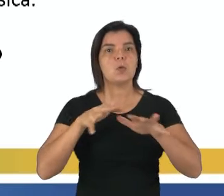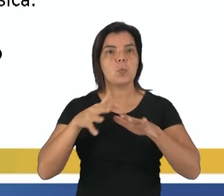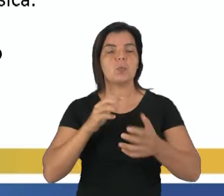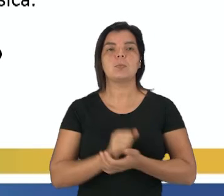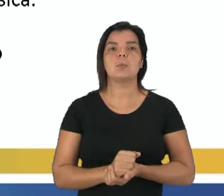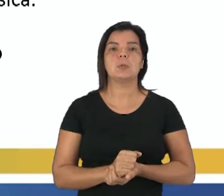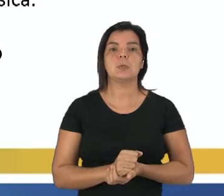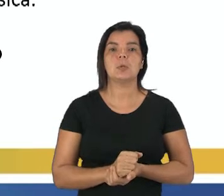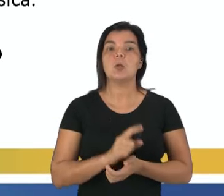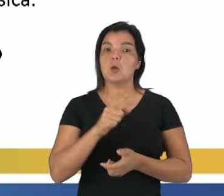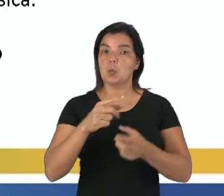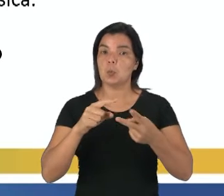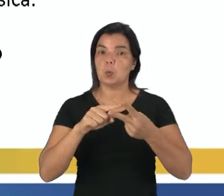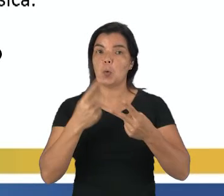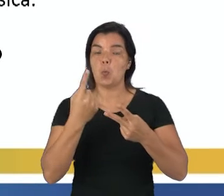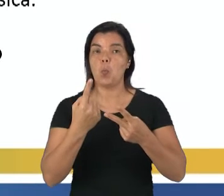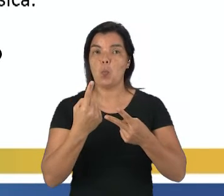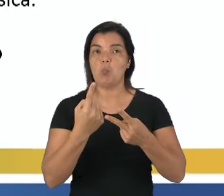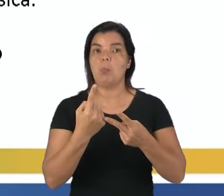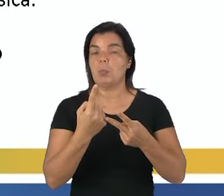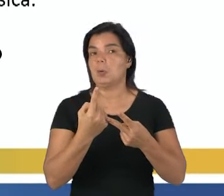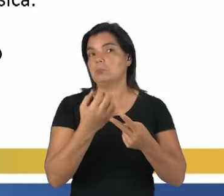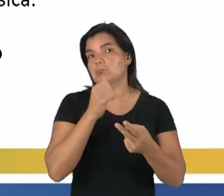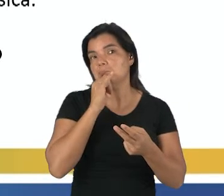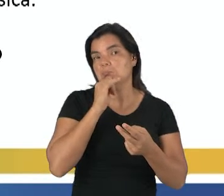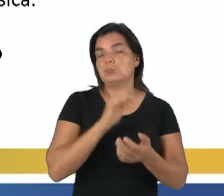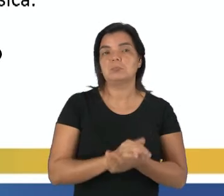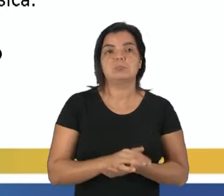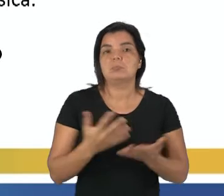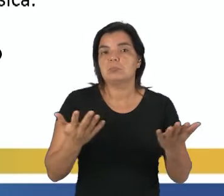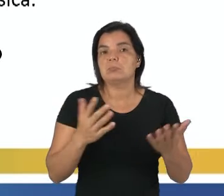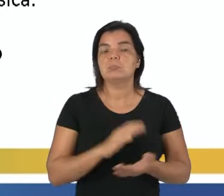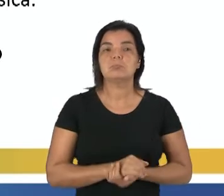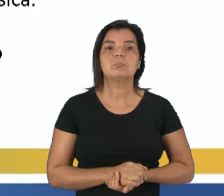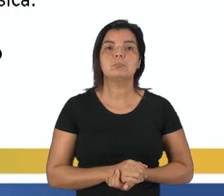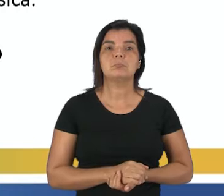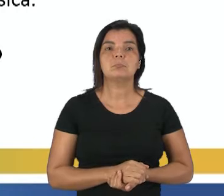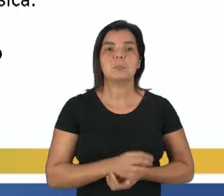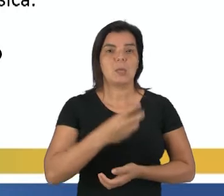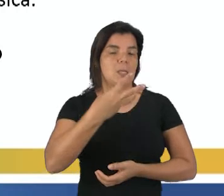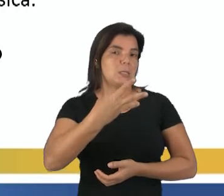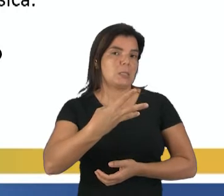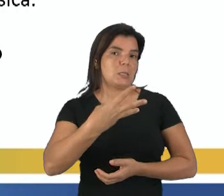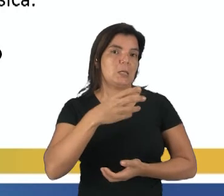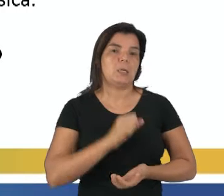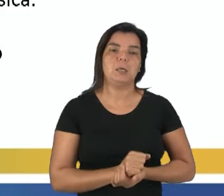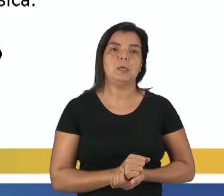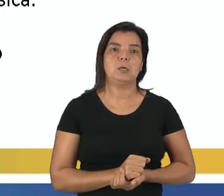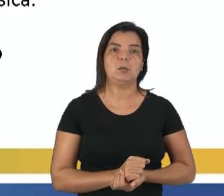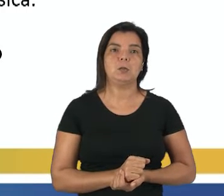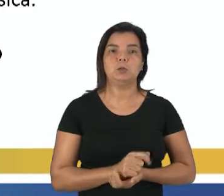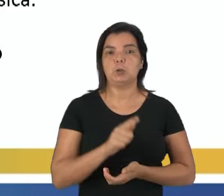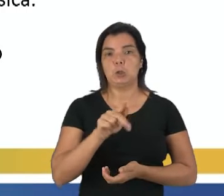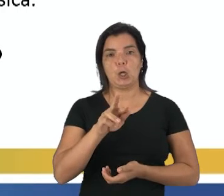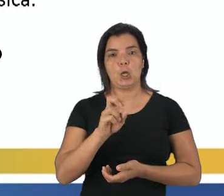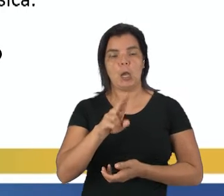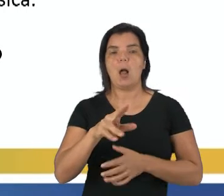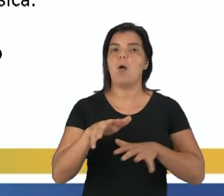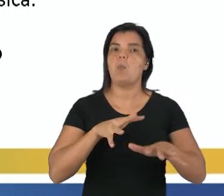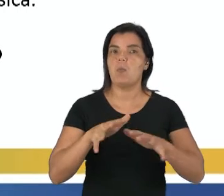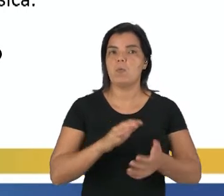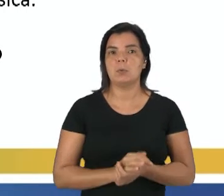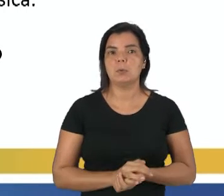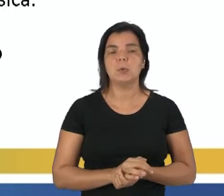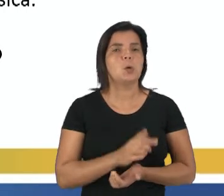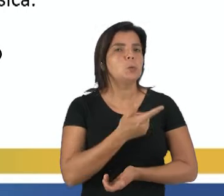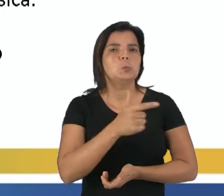movimentos e colocar ali uma unidade, né? Por exemplo, sei lá, 3 graus movimentos, né?